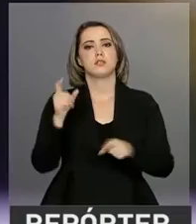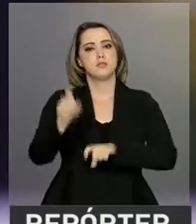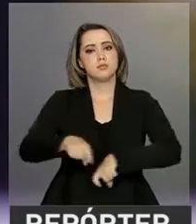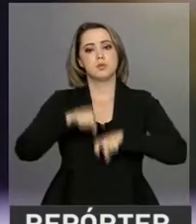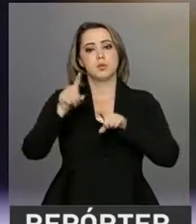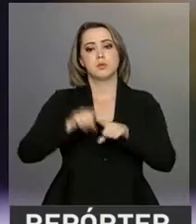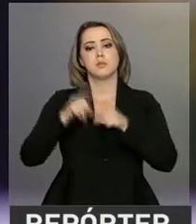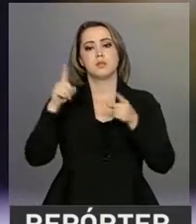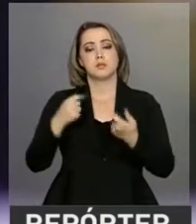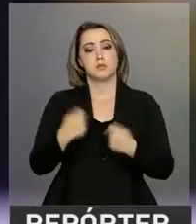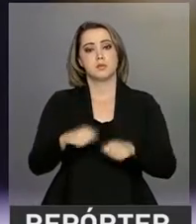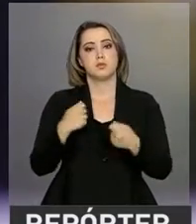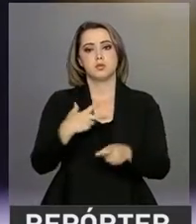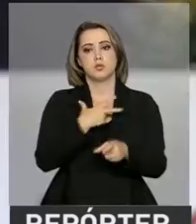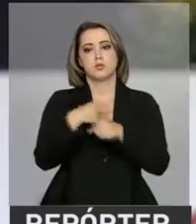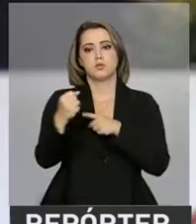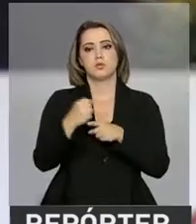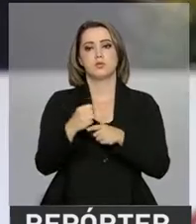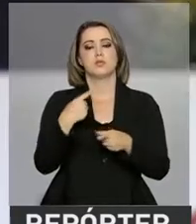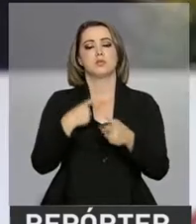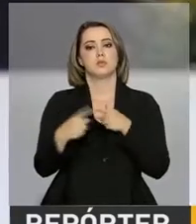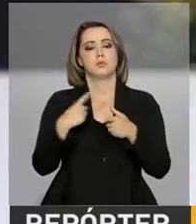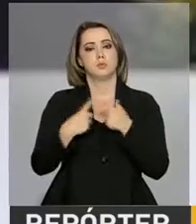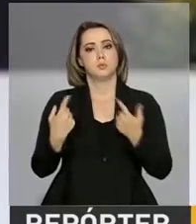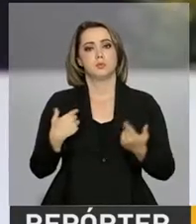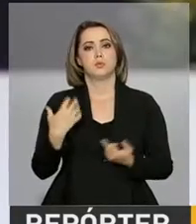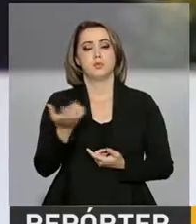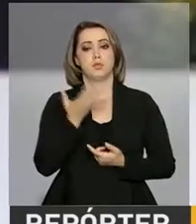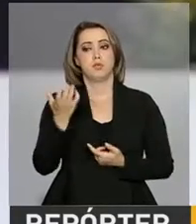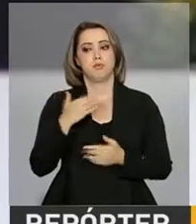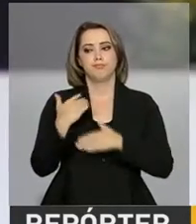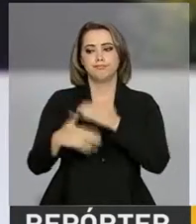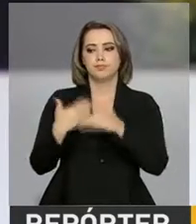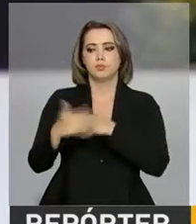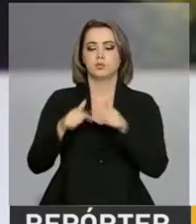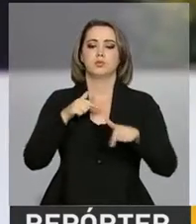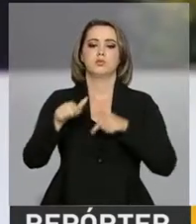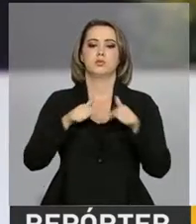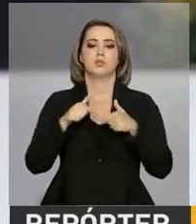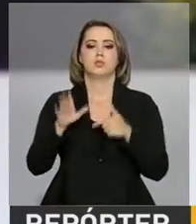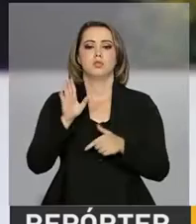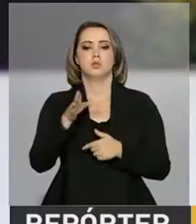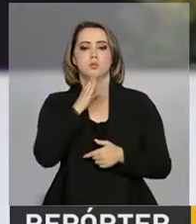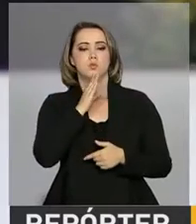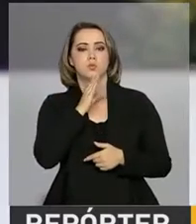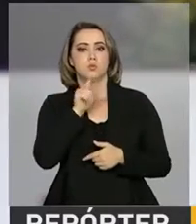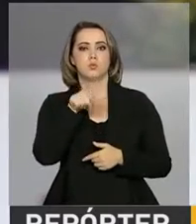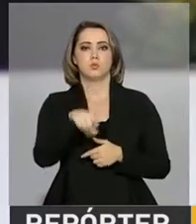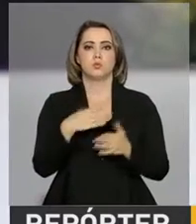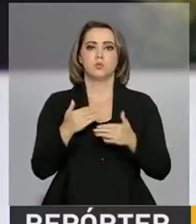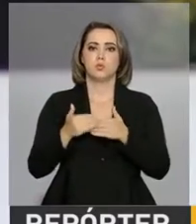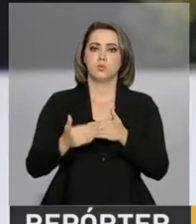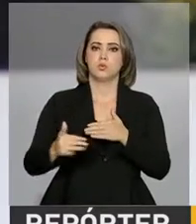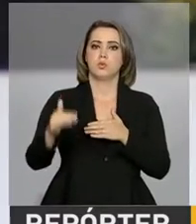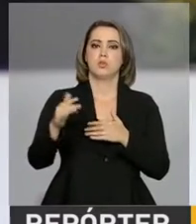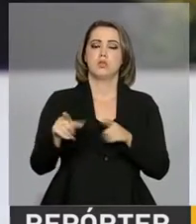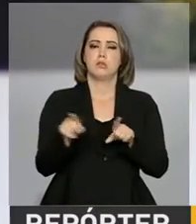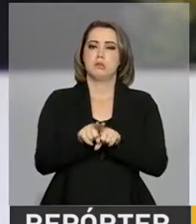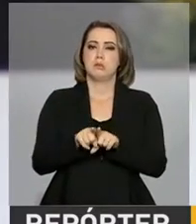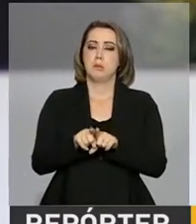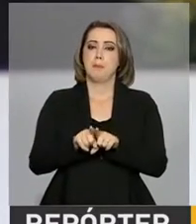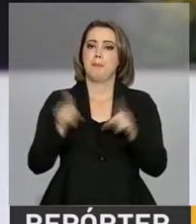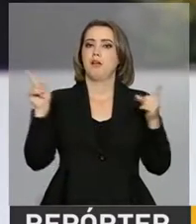precisou superar o preconceito eu queria desenvolver um trabalho que já tinha um pouco de conhecimento através de matérias